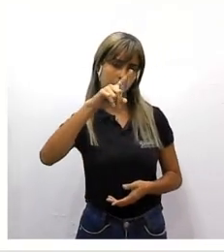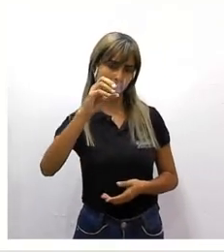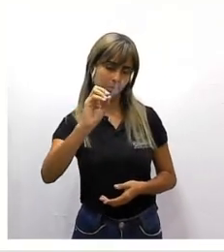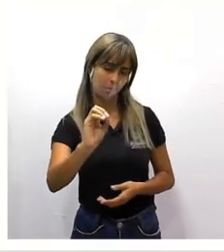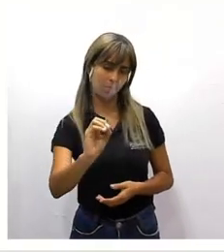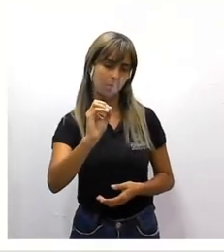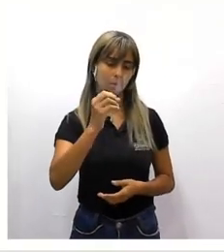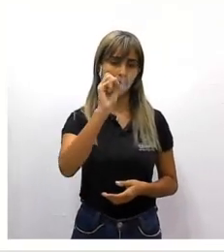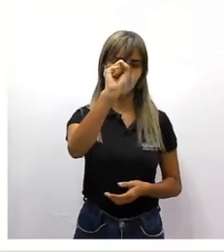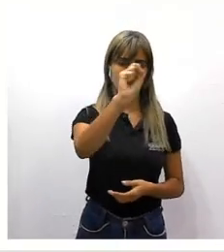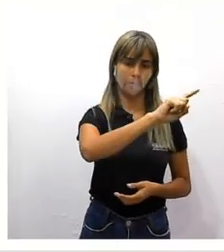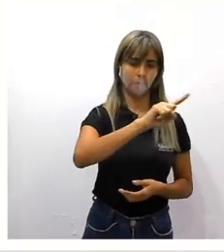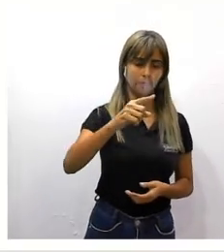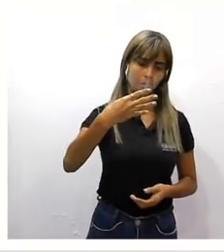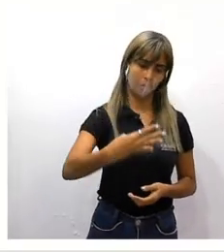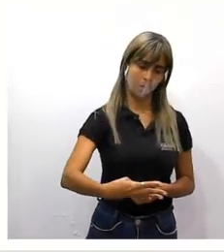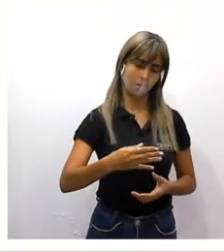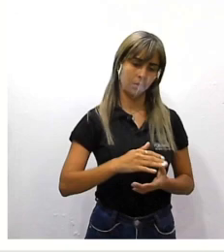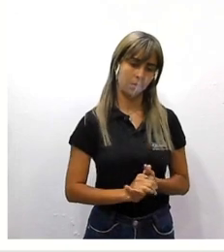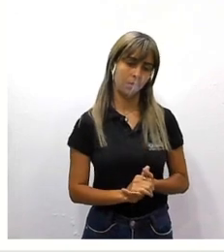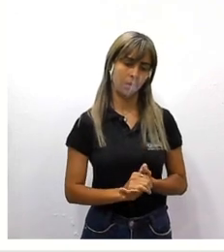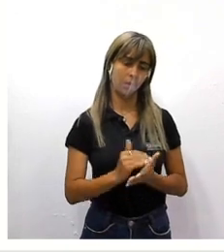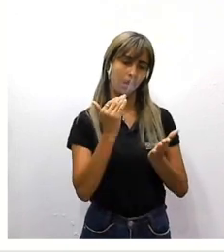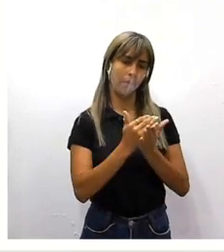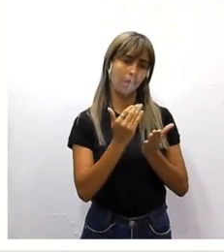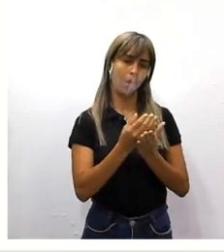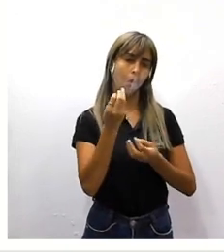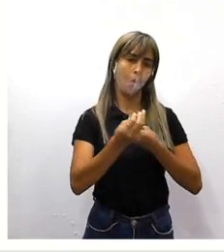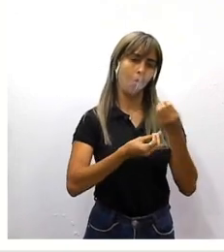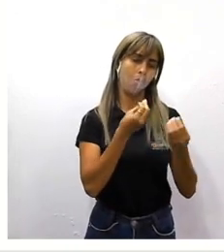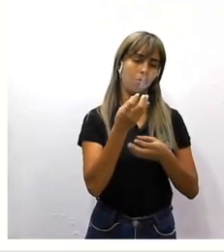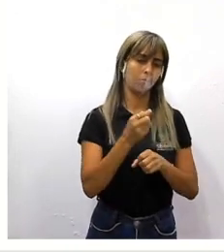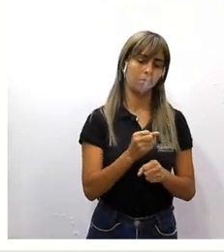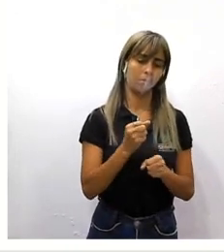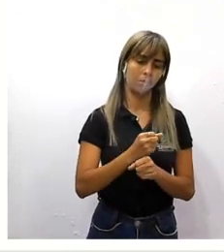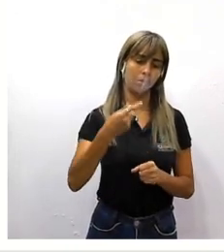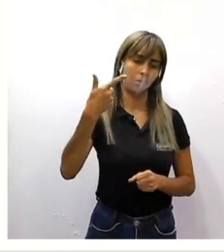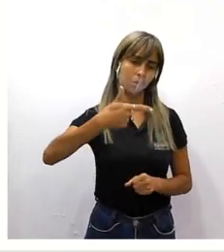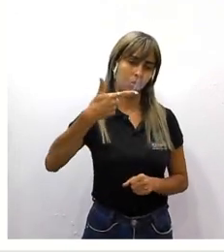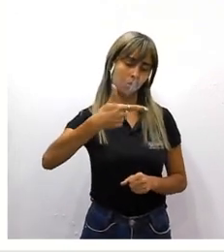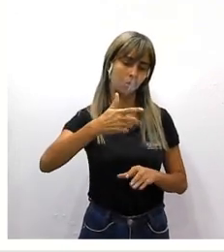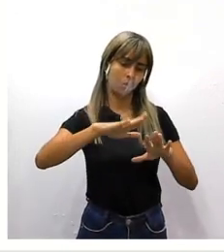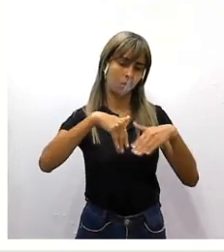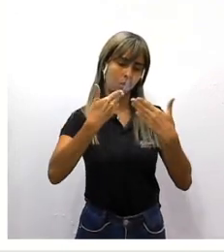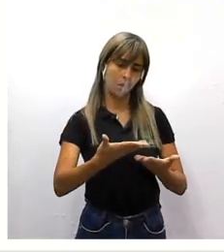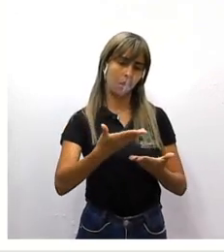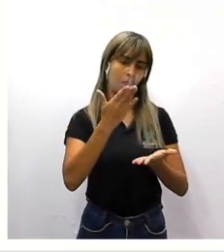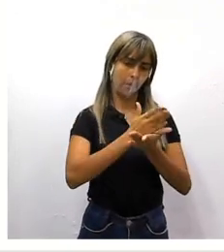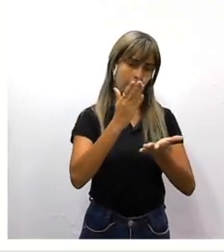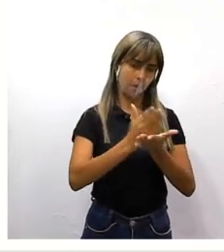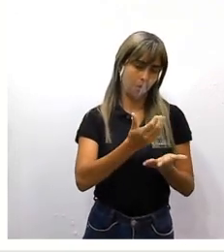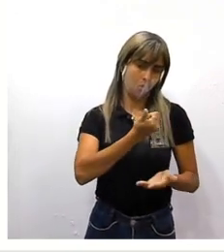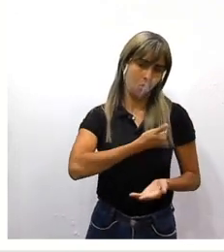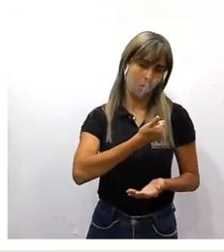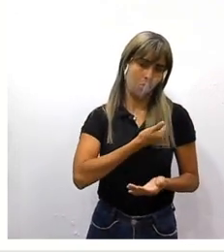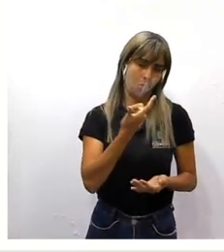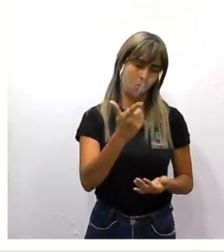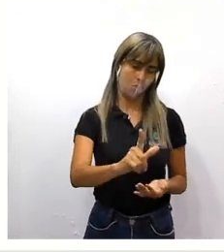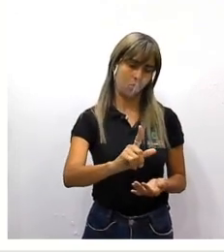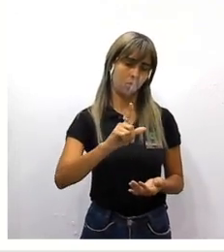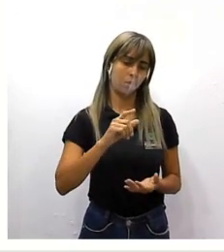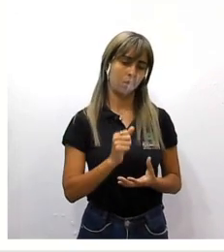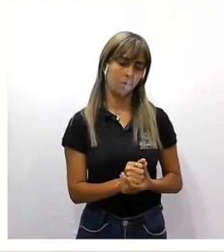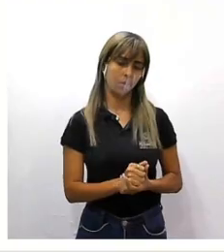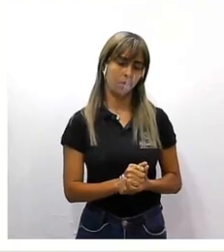8 dividido por 4. Se a gente dividir isso aí, como é que fica? 2. Então, quando a gente divide esse número por outro, a gente pode